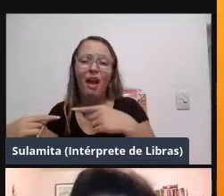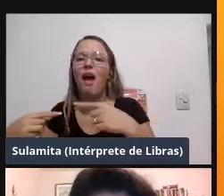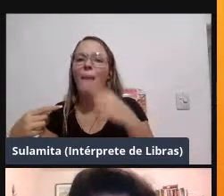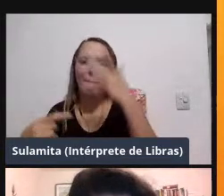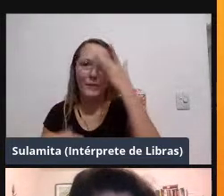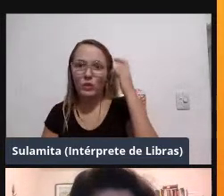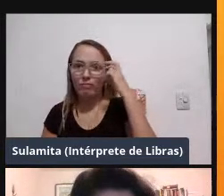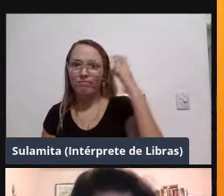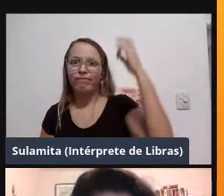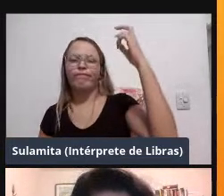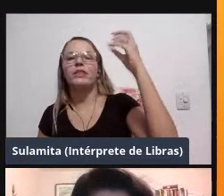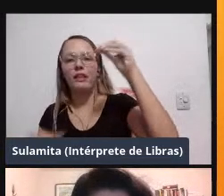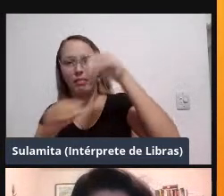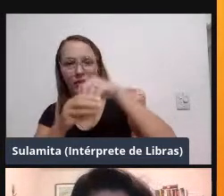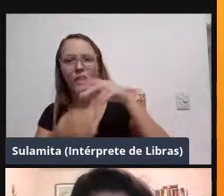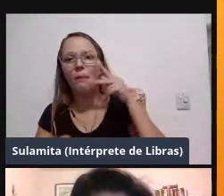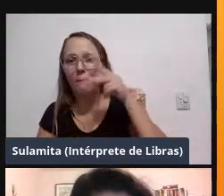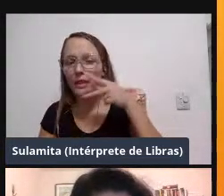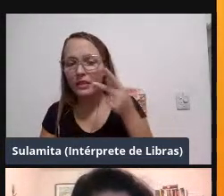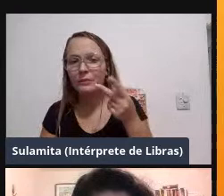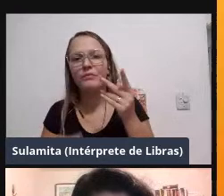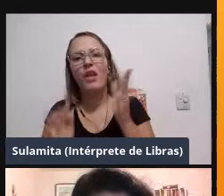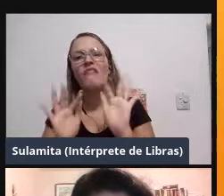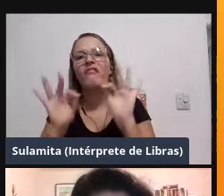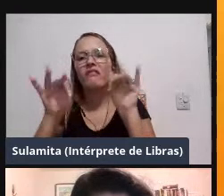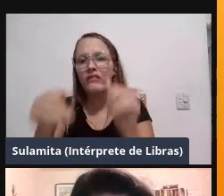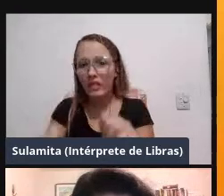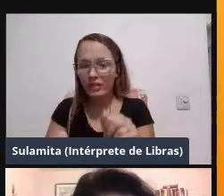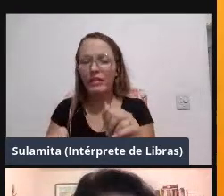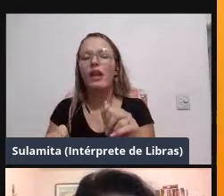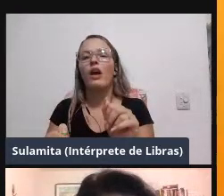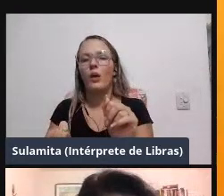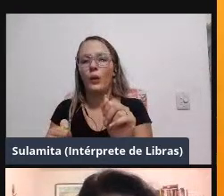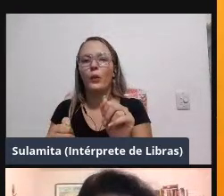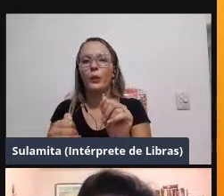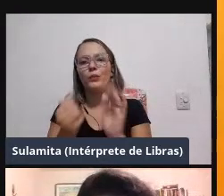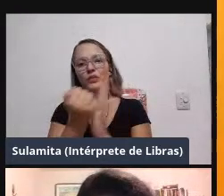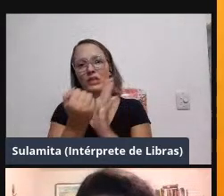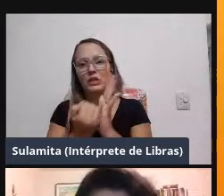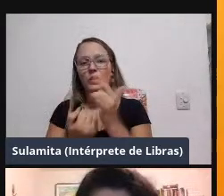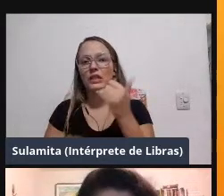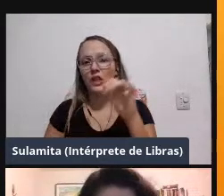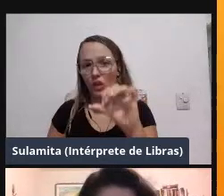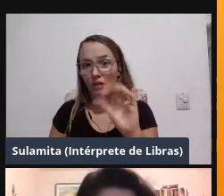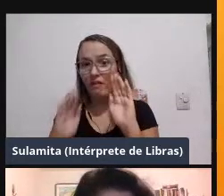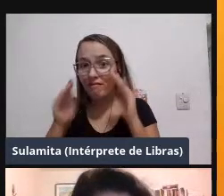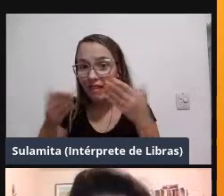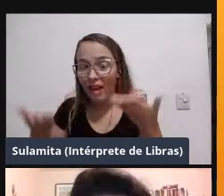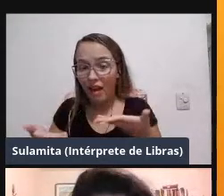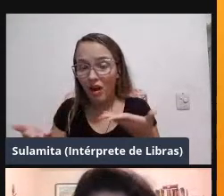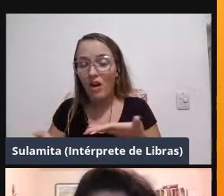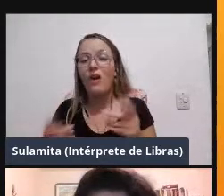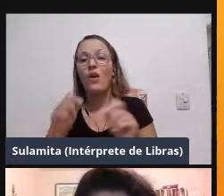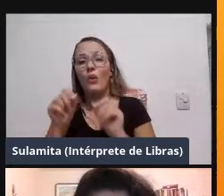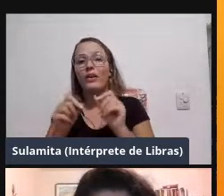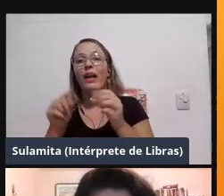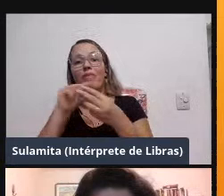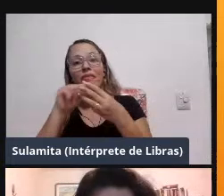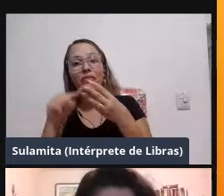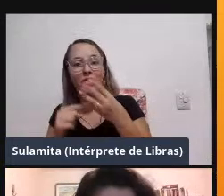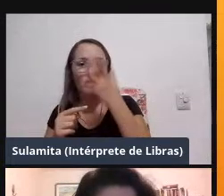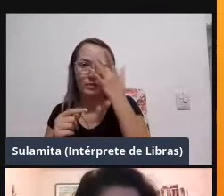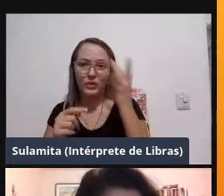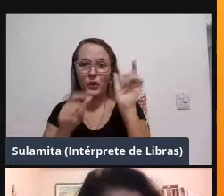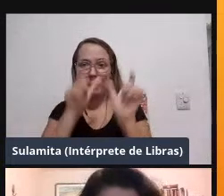Paraíba, entre o final do 19 e as primeiras décadas do século 20. Atualmente, eu estou centrando nesses três sujeitos, né?